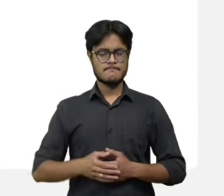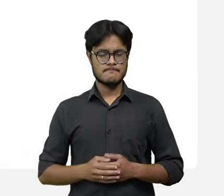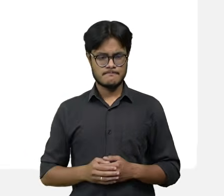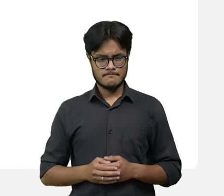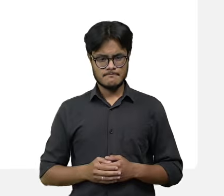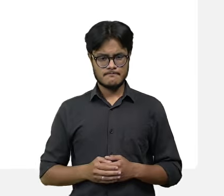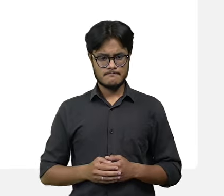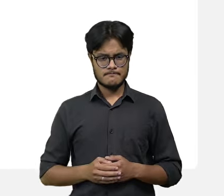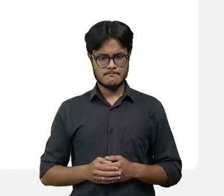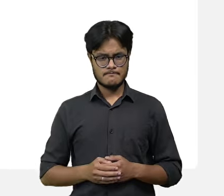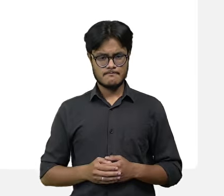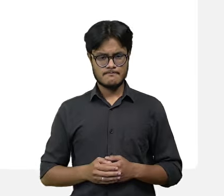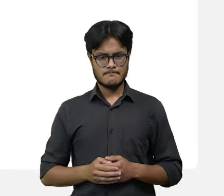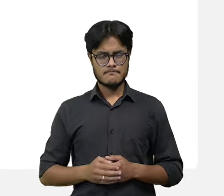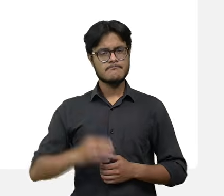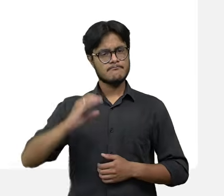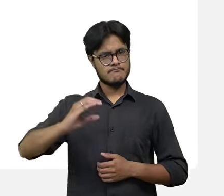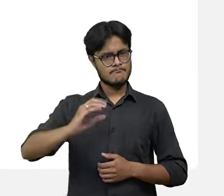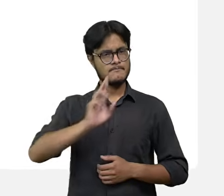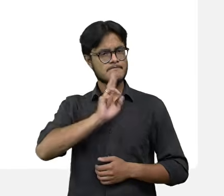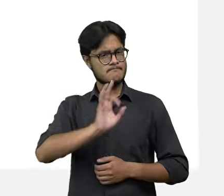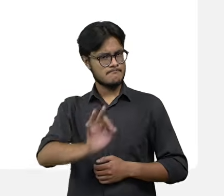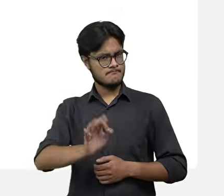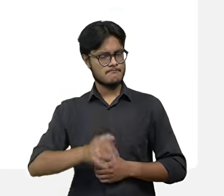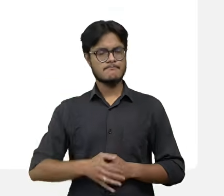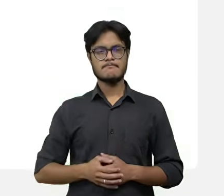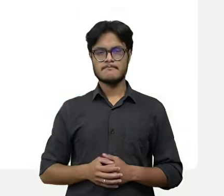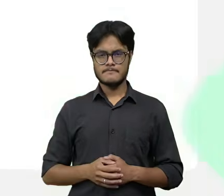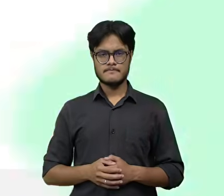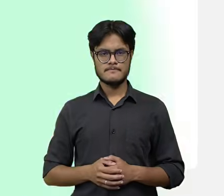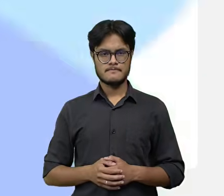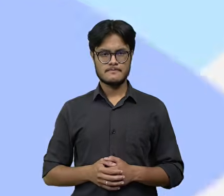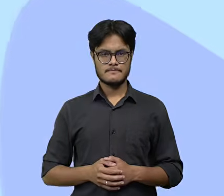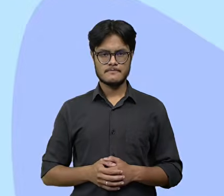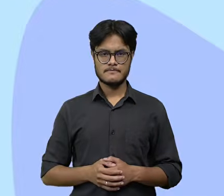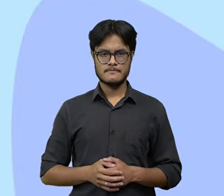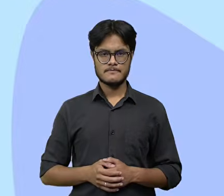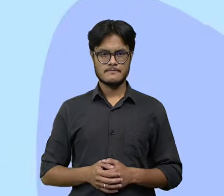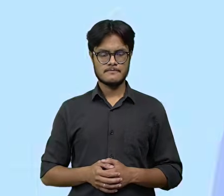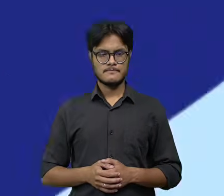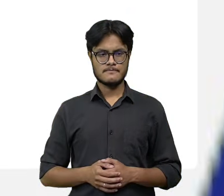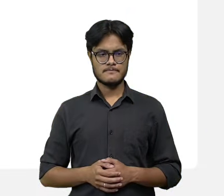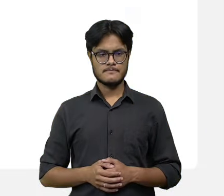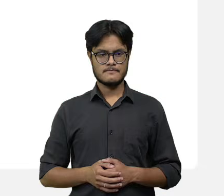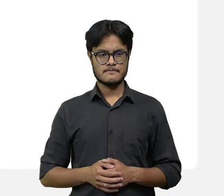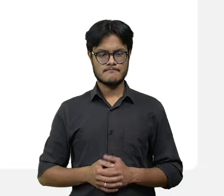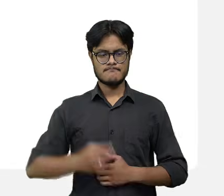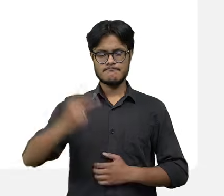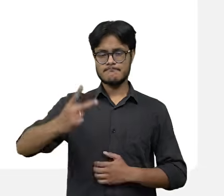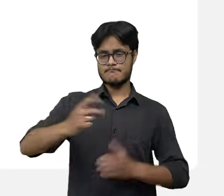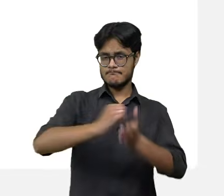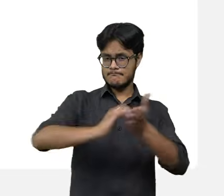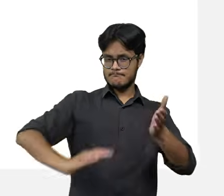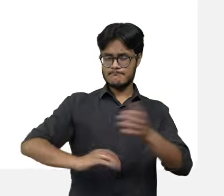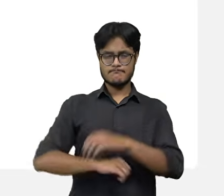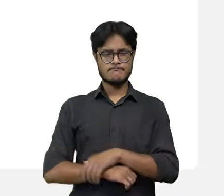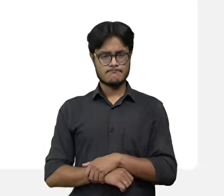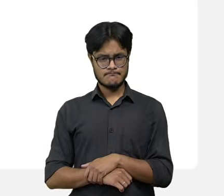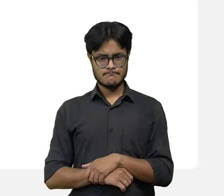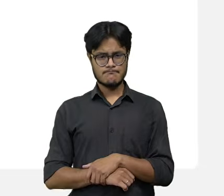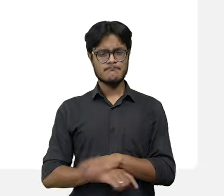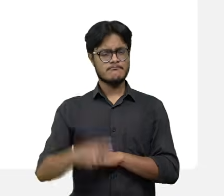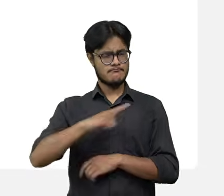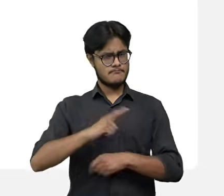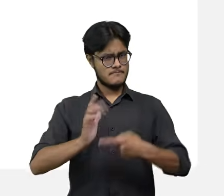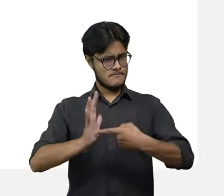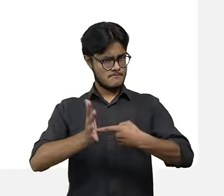que corresponde, nas nossas alternativas, à letra C. Beleza? Segunda questão. O motor